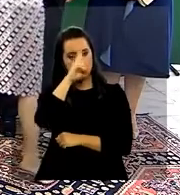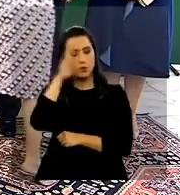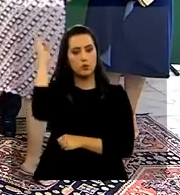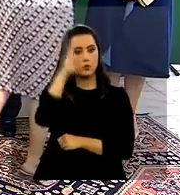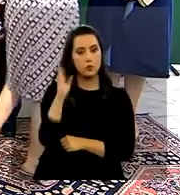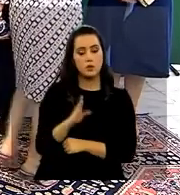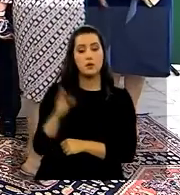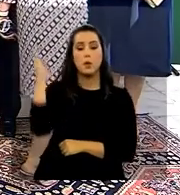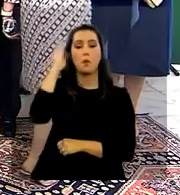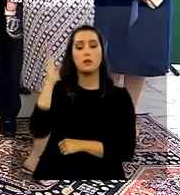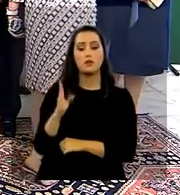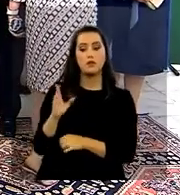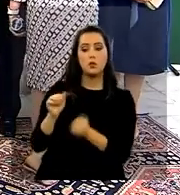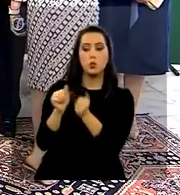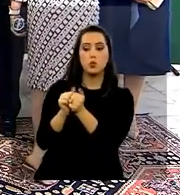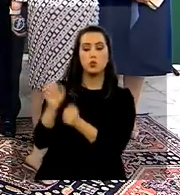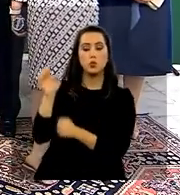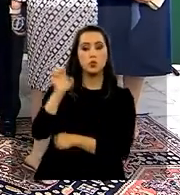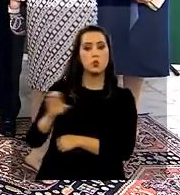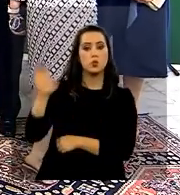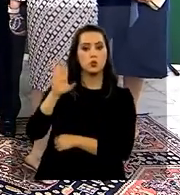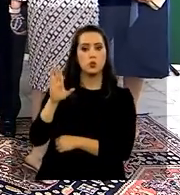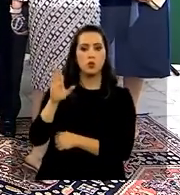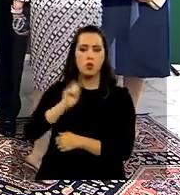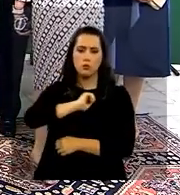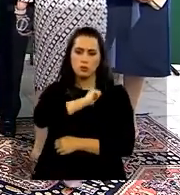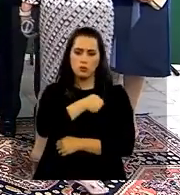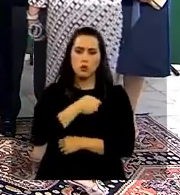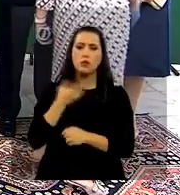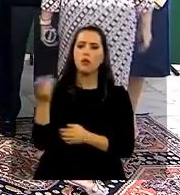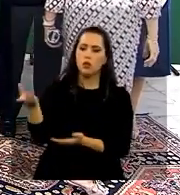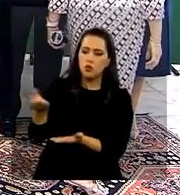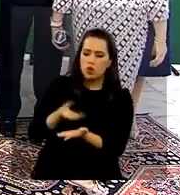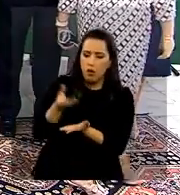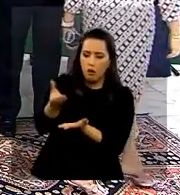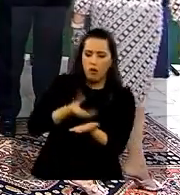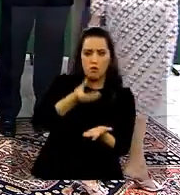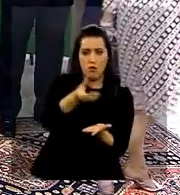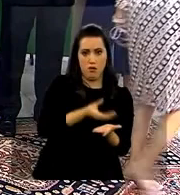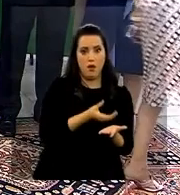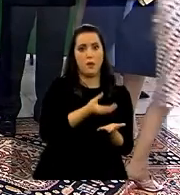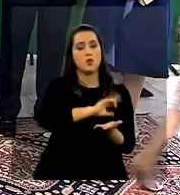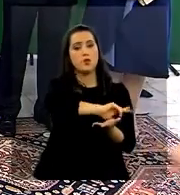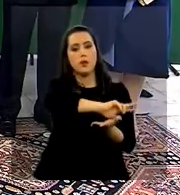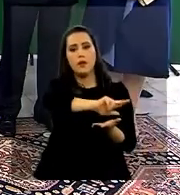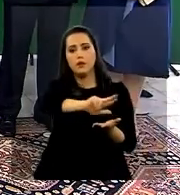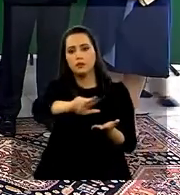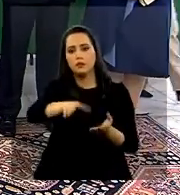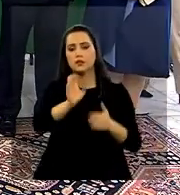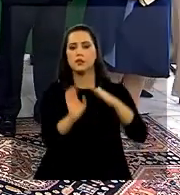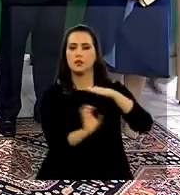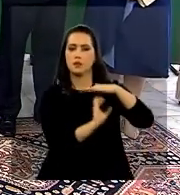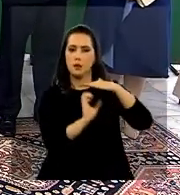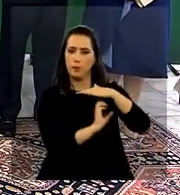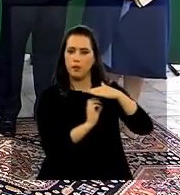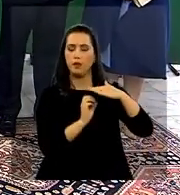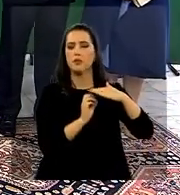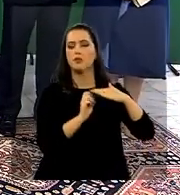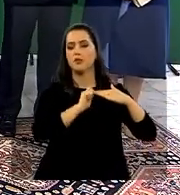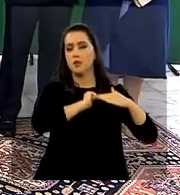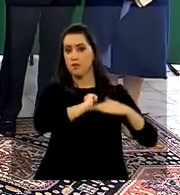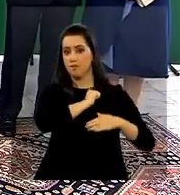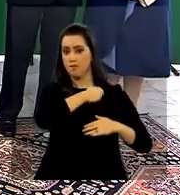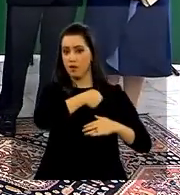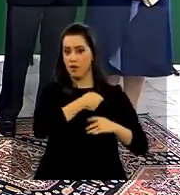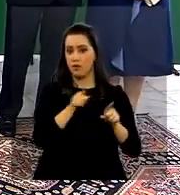Brasil, ele recebe muitos investimentos de empresas espanholas em vários setores, como o bancário e